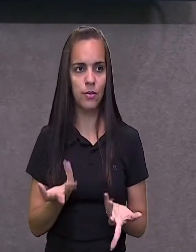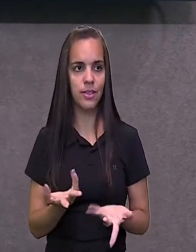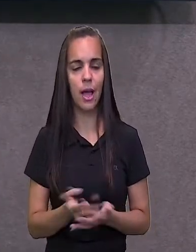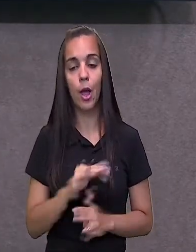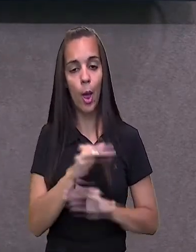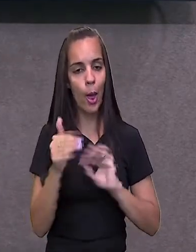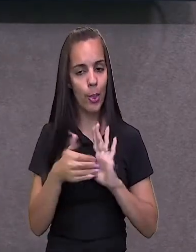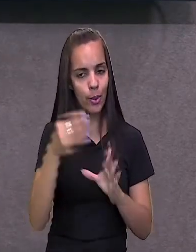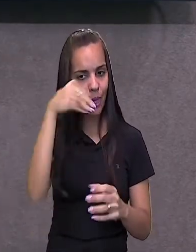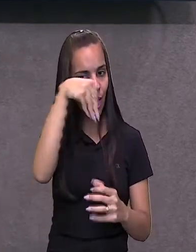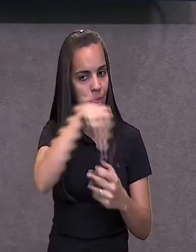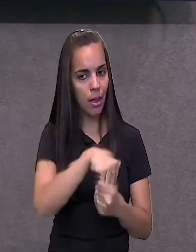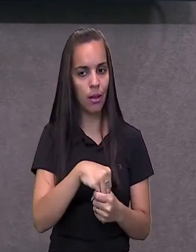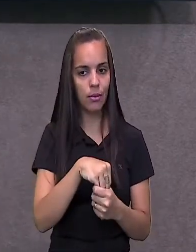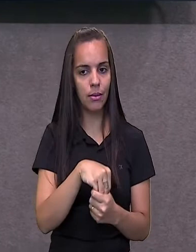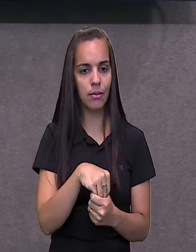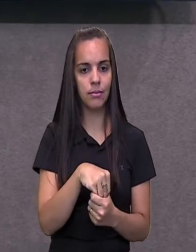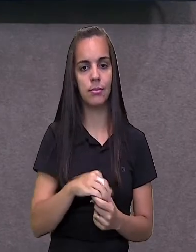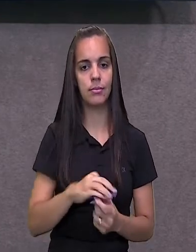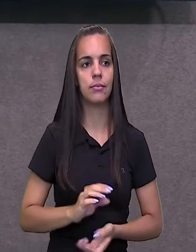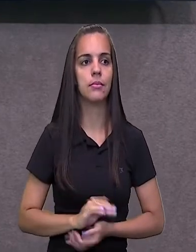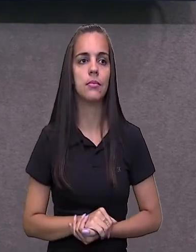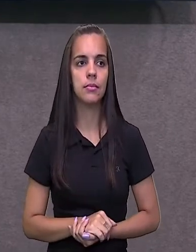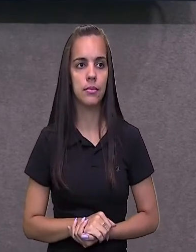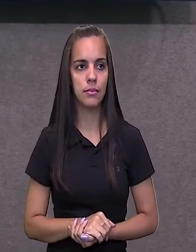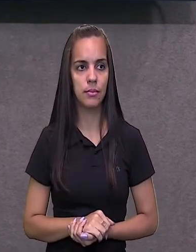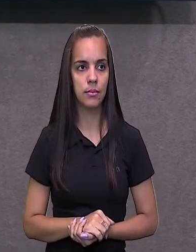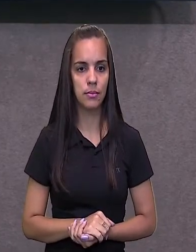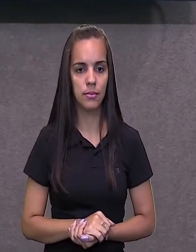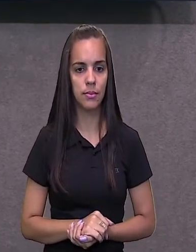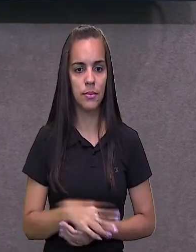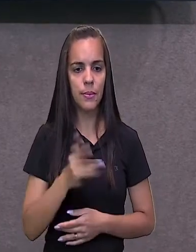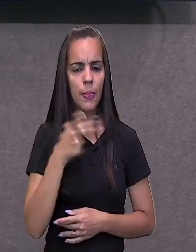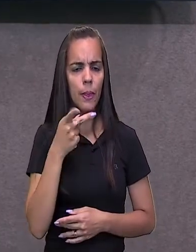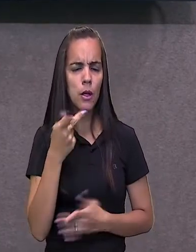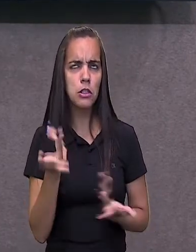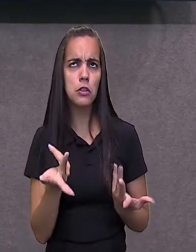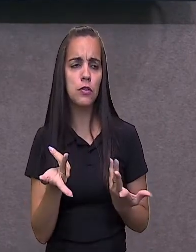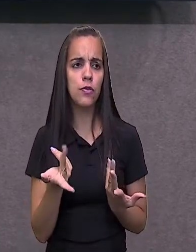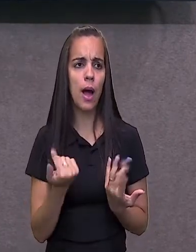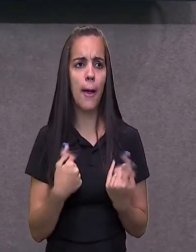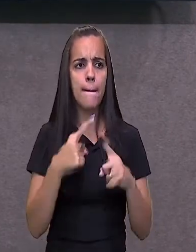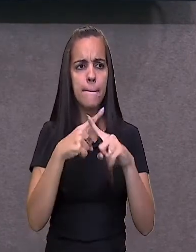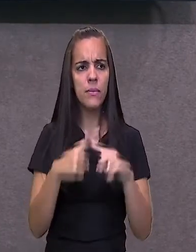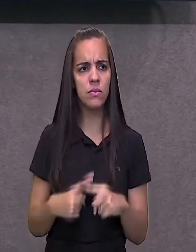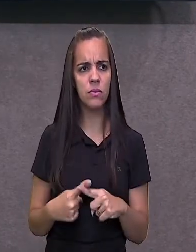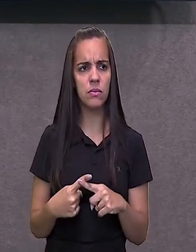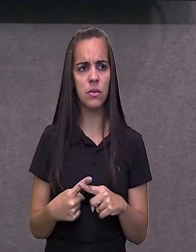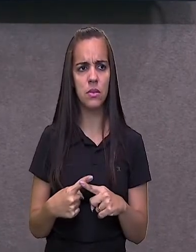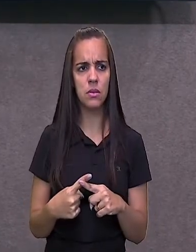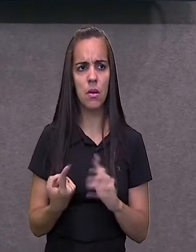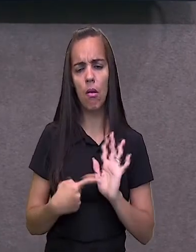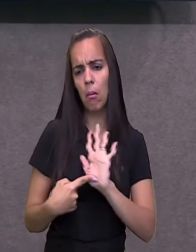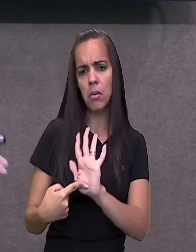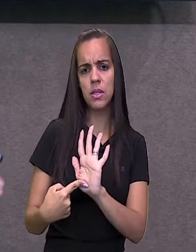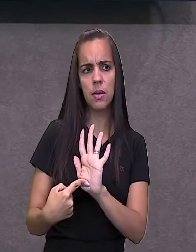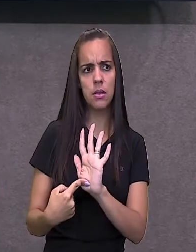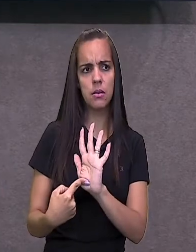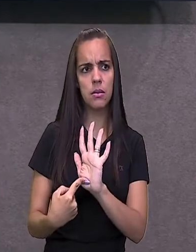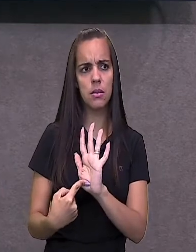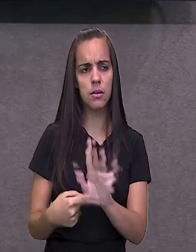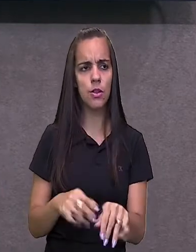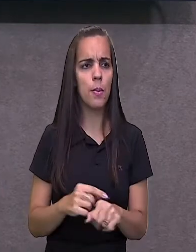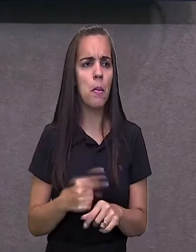numerais. Agora os multiplicativos. Quando eu falo de multiplicativos, eu estou falando que expressa aumentos